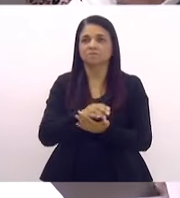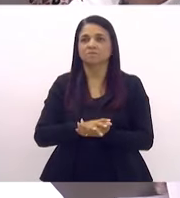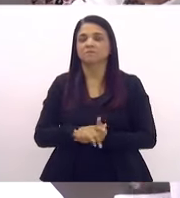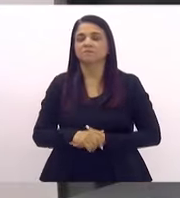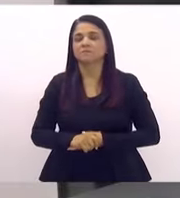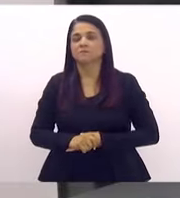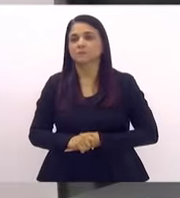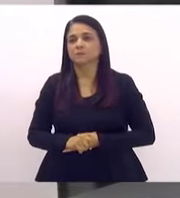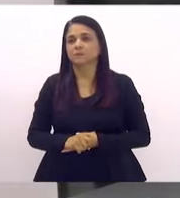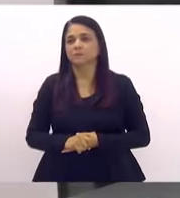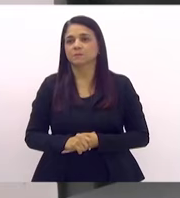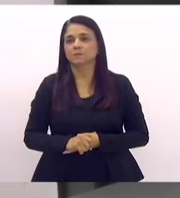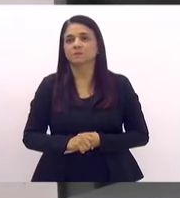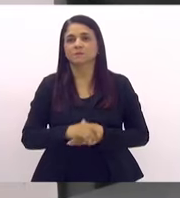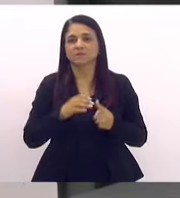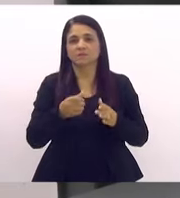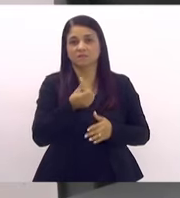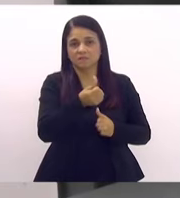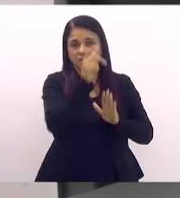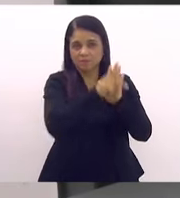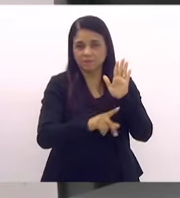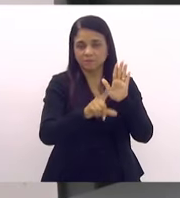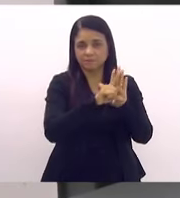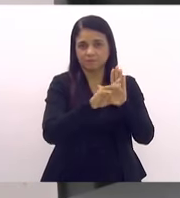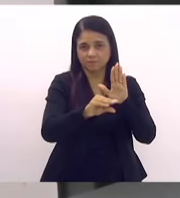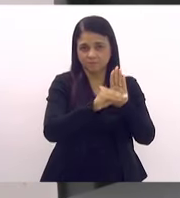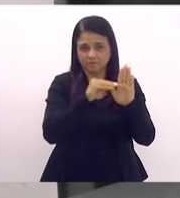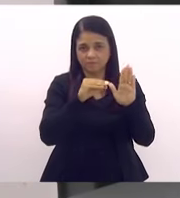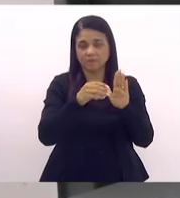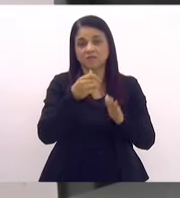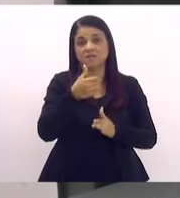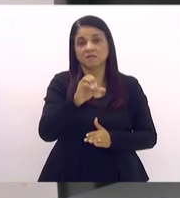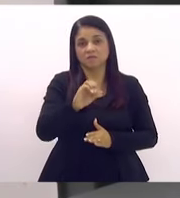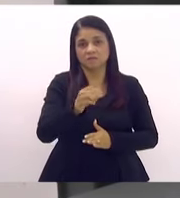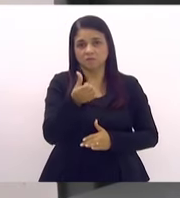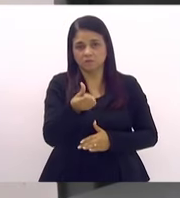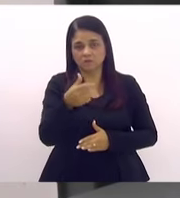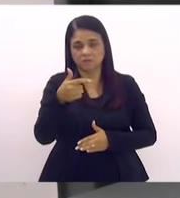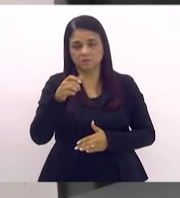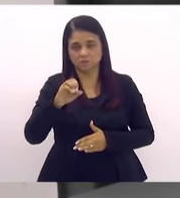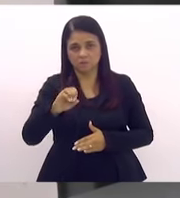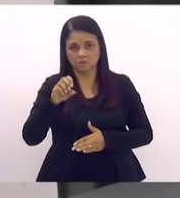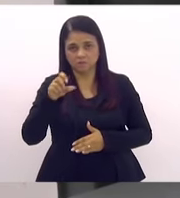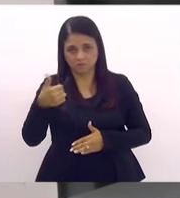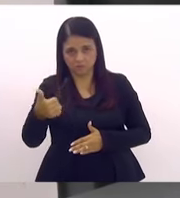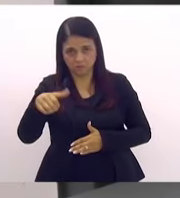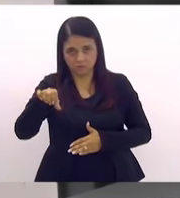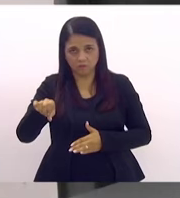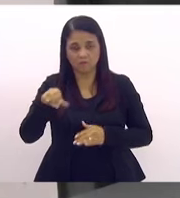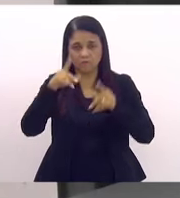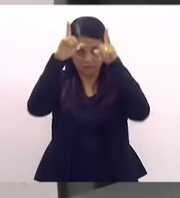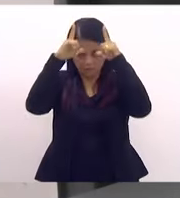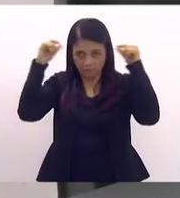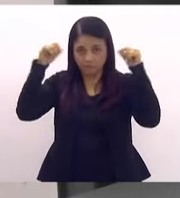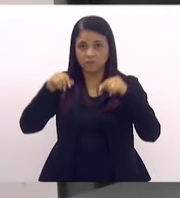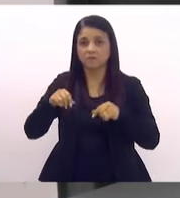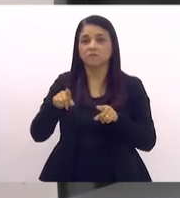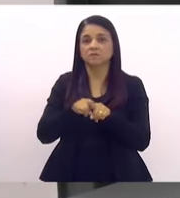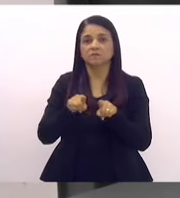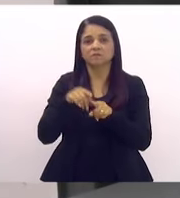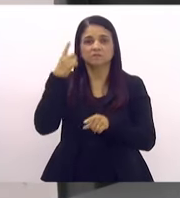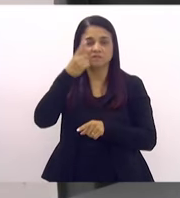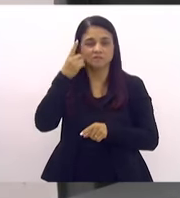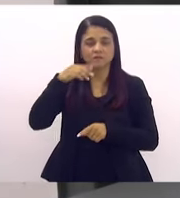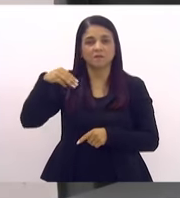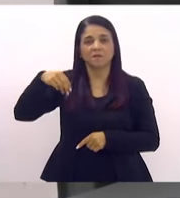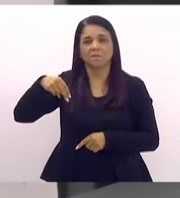dúvidas. Item 6 da pauta, emendas de plenário ao PL 1605 de 19, de autoria dos deputados enfermeira Regiane, Chicão Bulhões, Dani